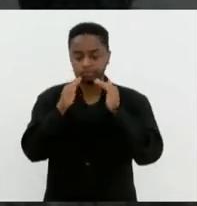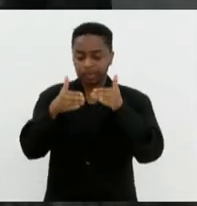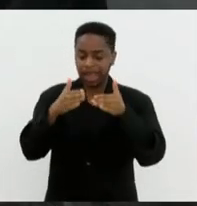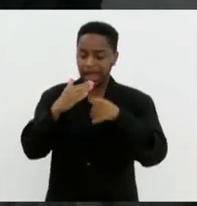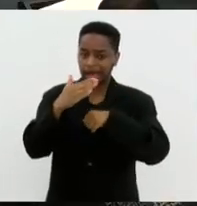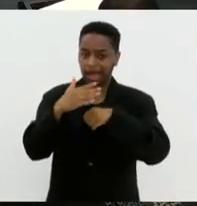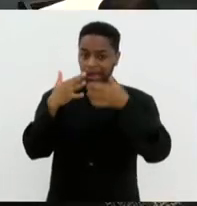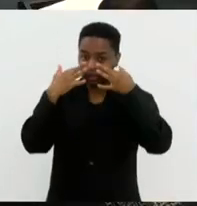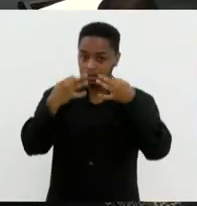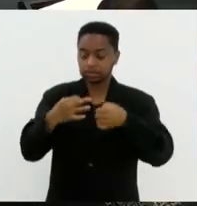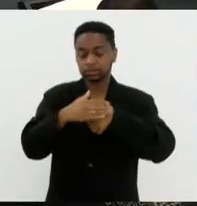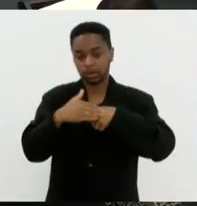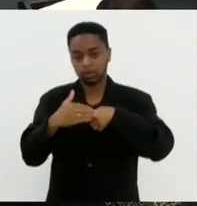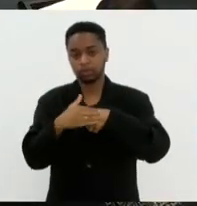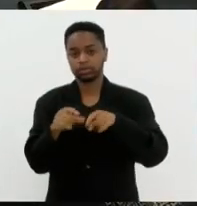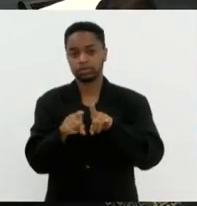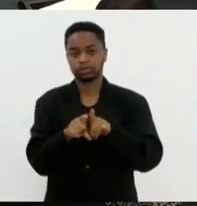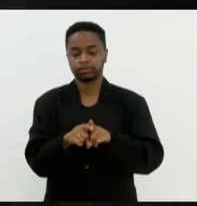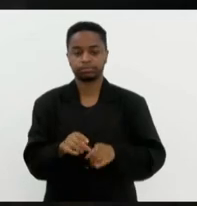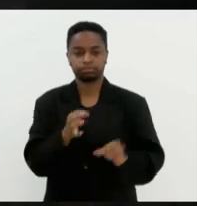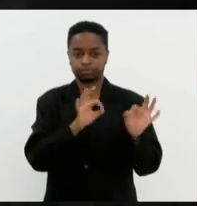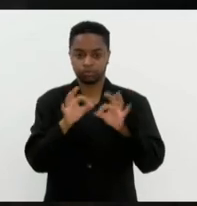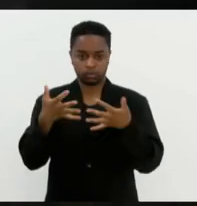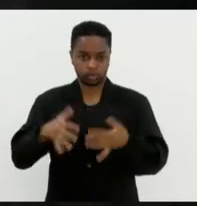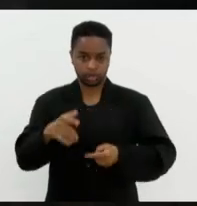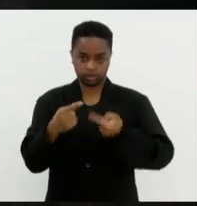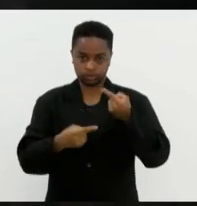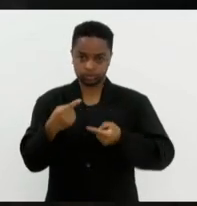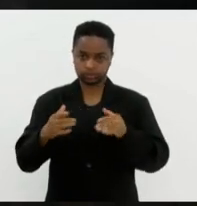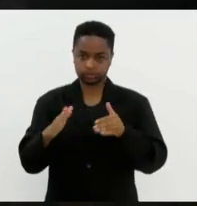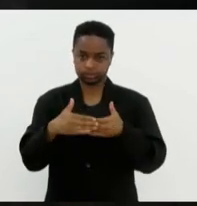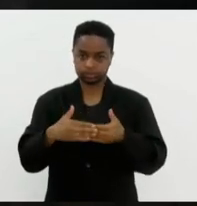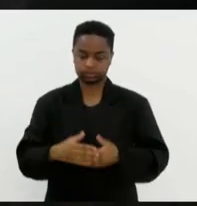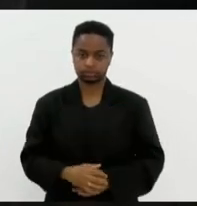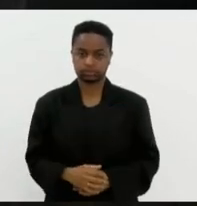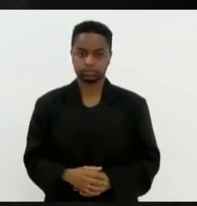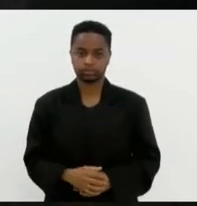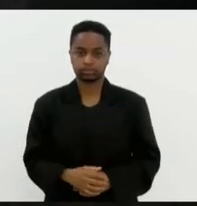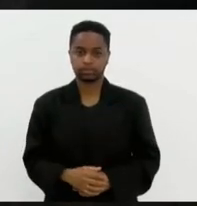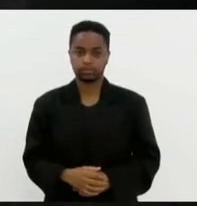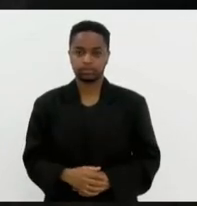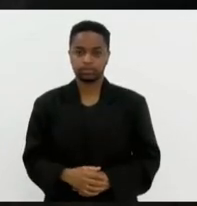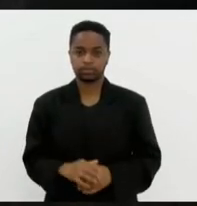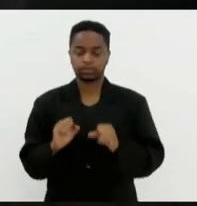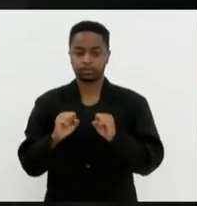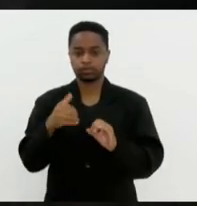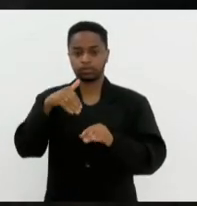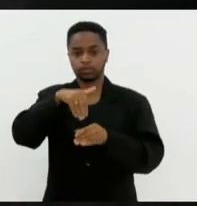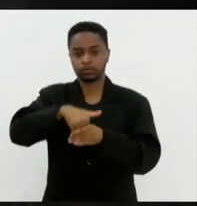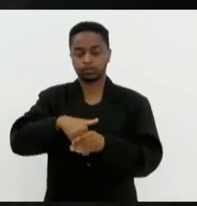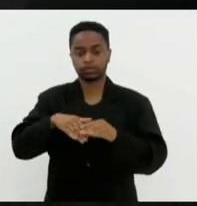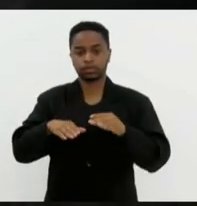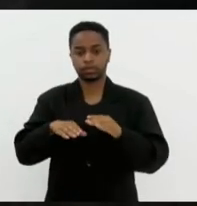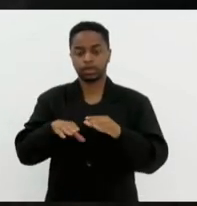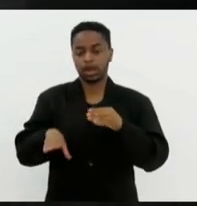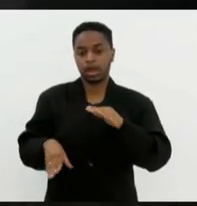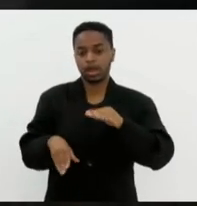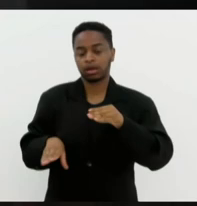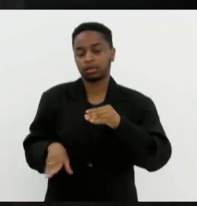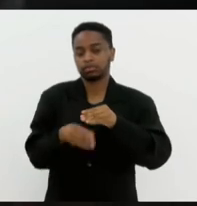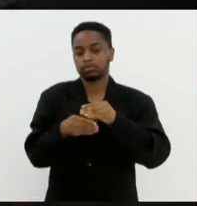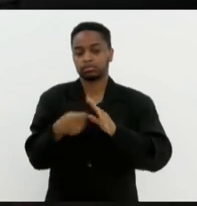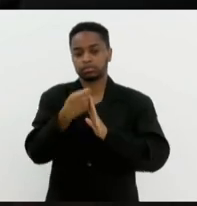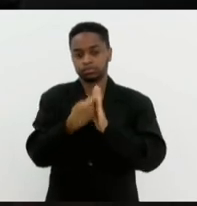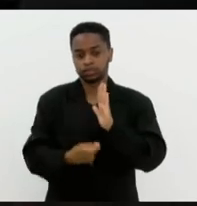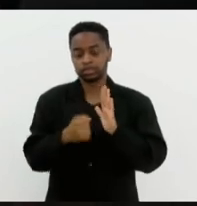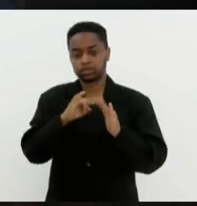Não havendo mais quem queira discutir, encerrada a discussão. Em votação, a emenda de redação. Os senhores que aprovam permaneçam